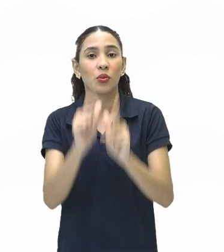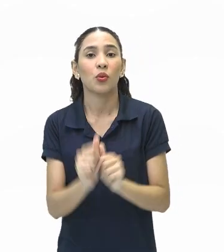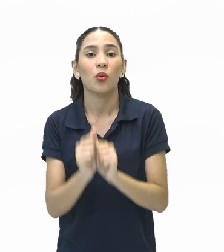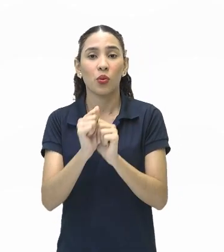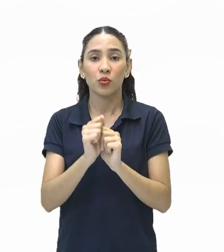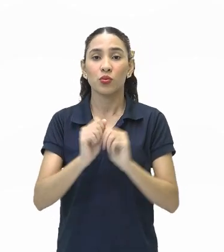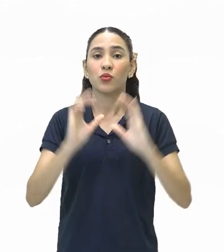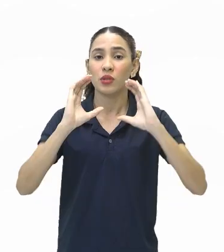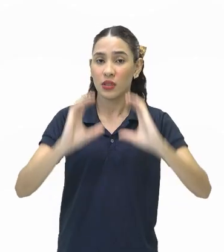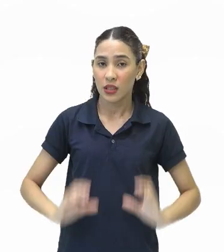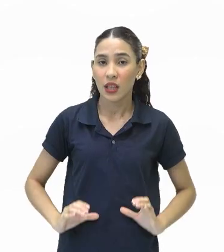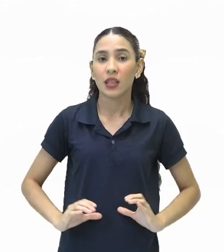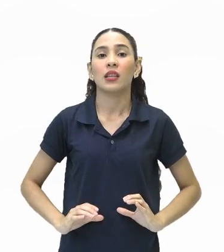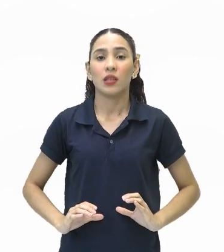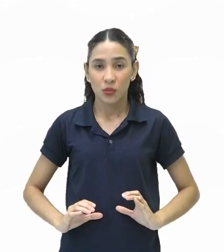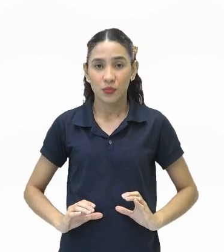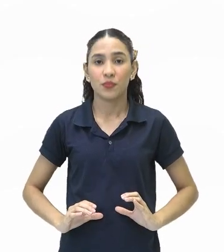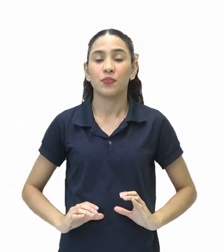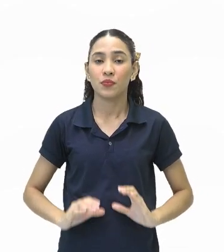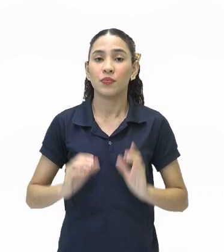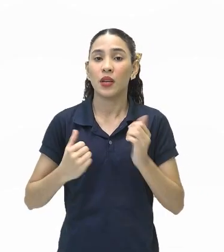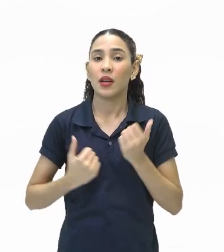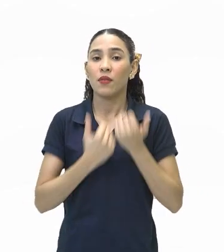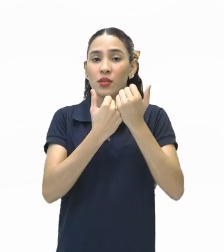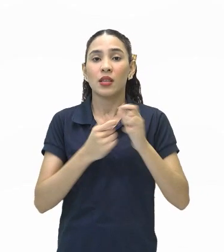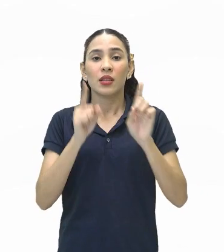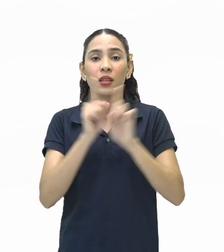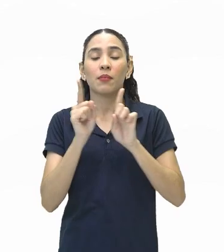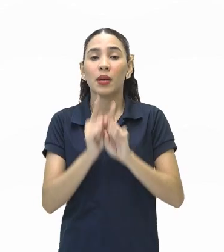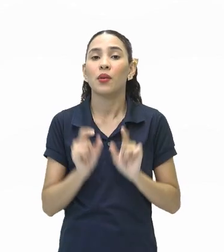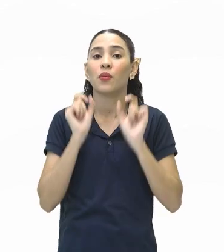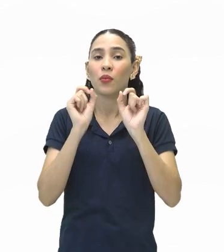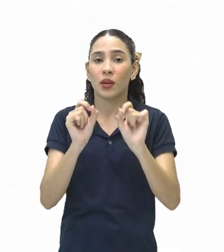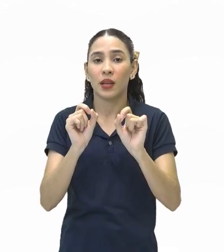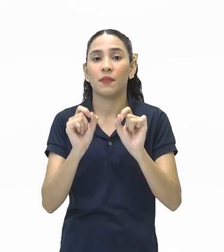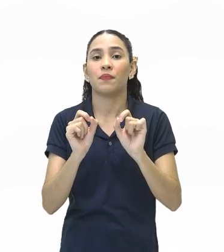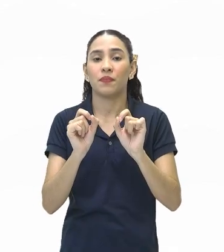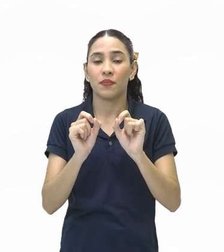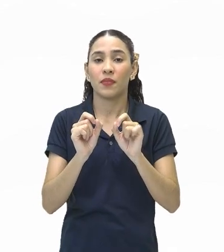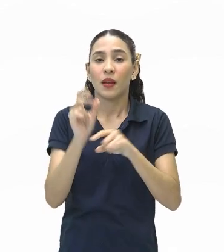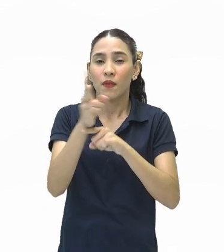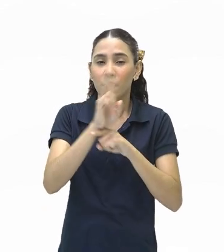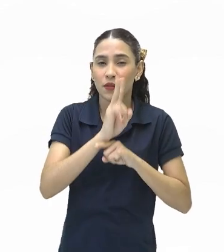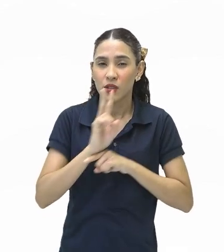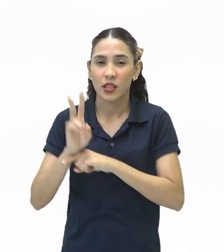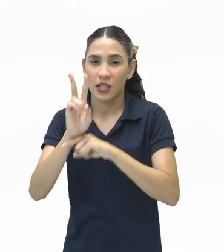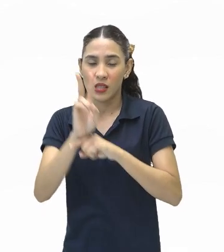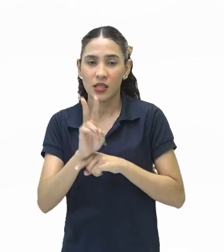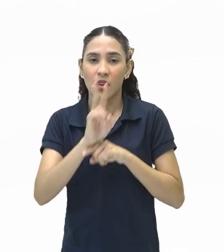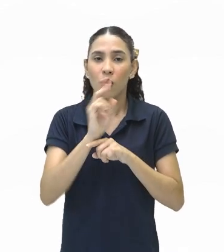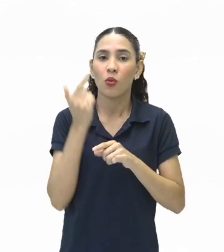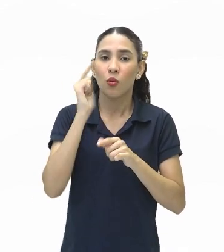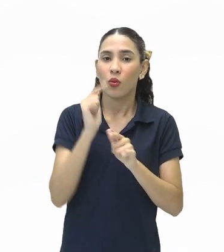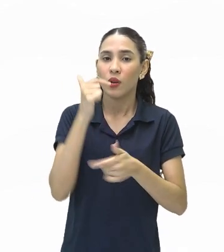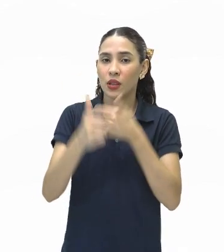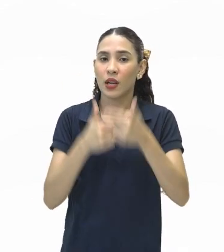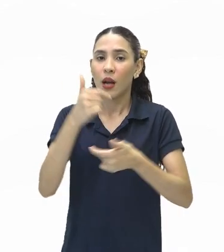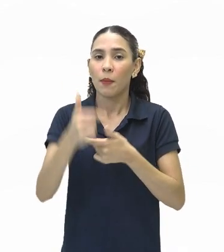os cidadãos, reforçando o quê? A fiscalização para